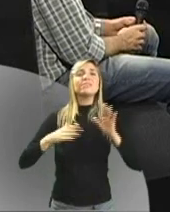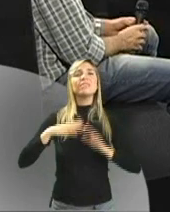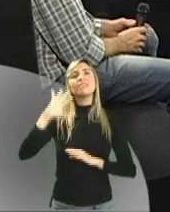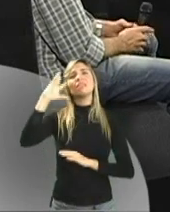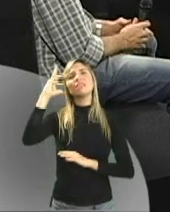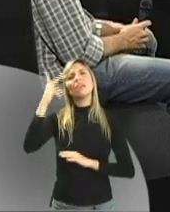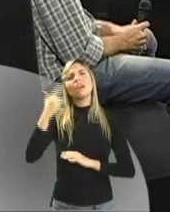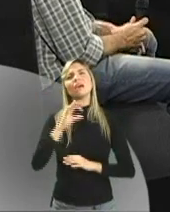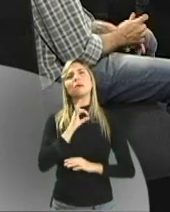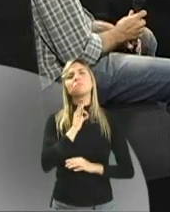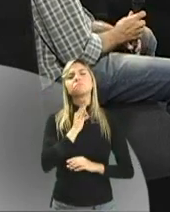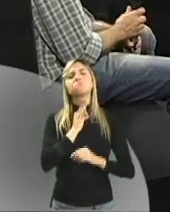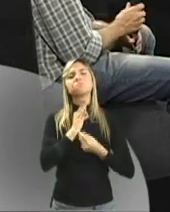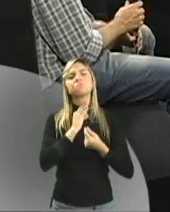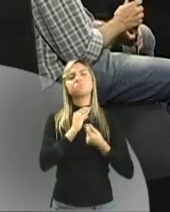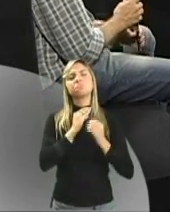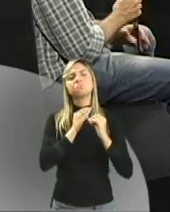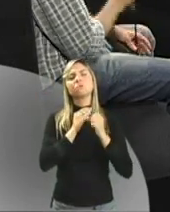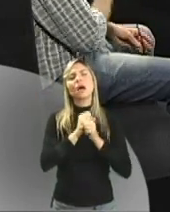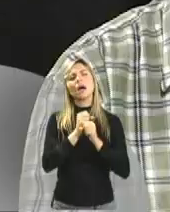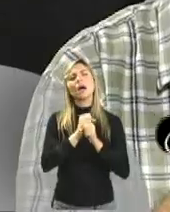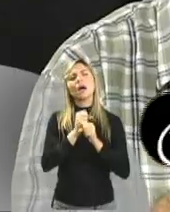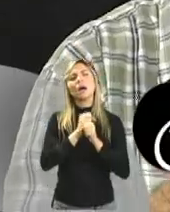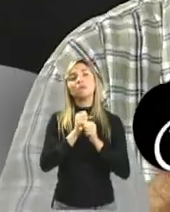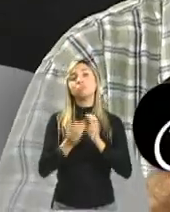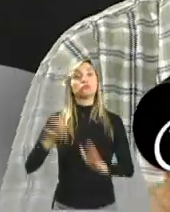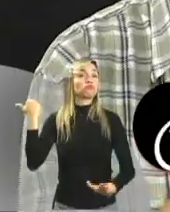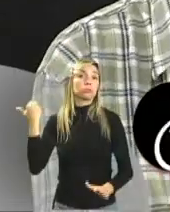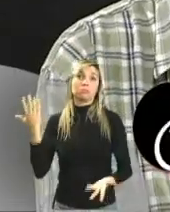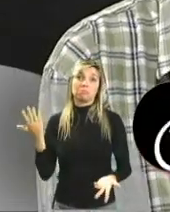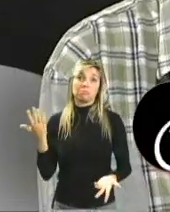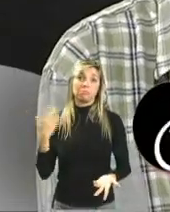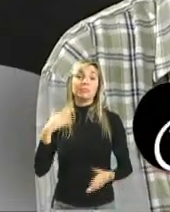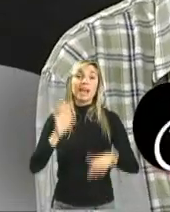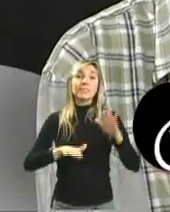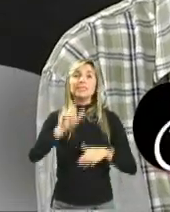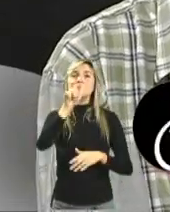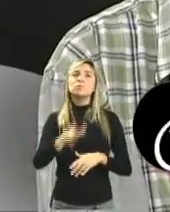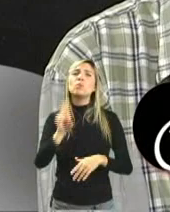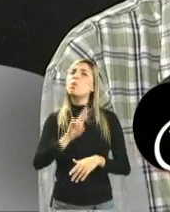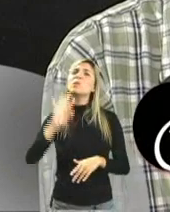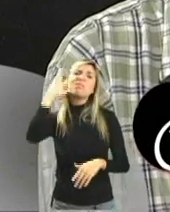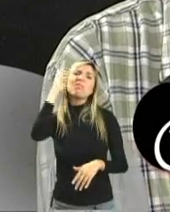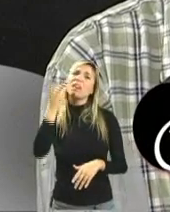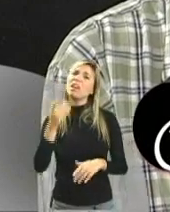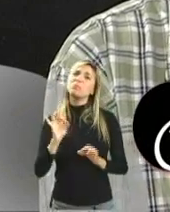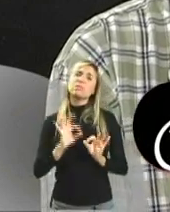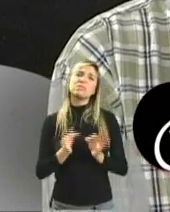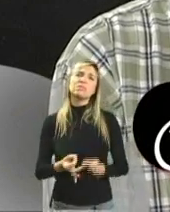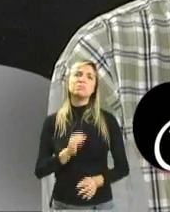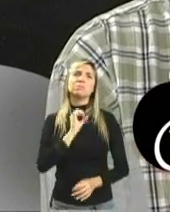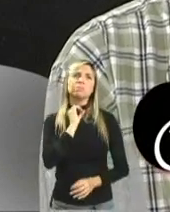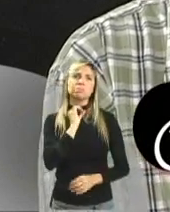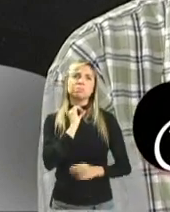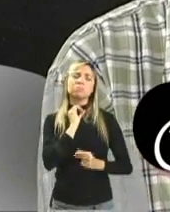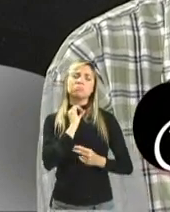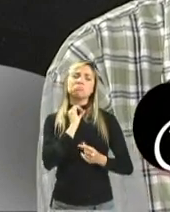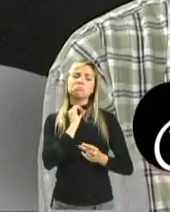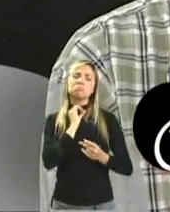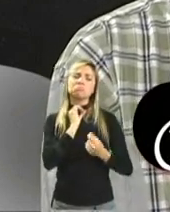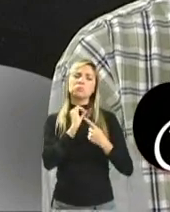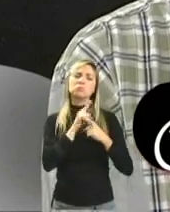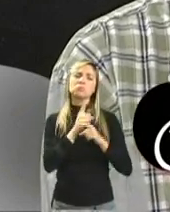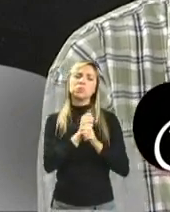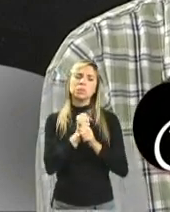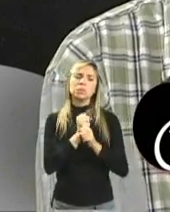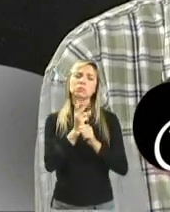por um período, não é isso? Temporários. Sim, em alguns casos, né, o paciente ele vai fazer o uso temporariamente da ostomia e